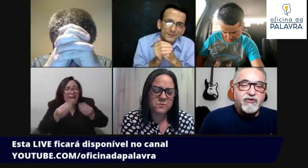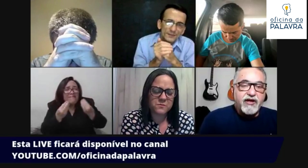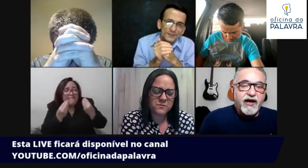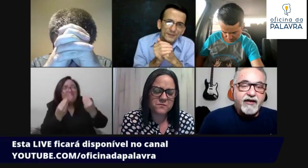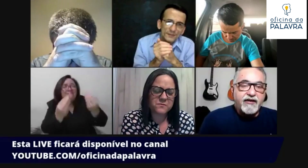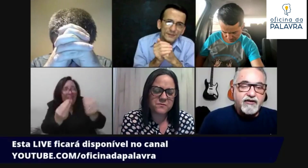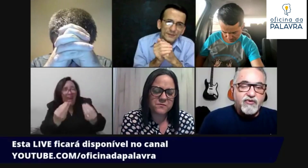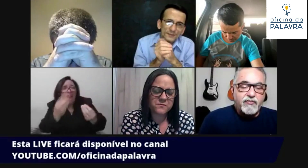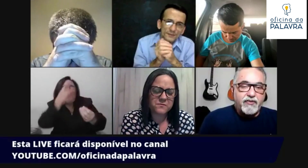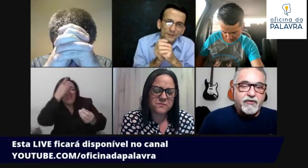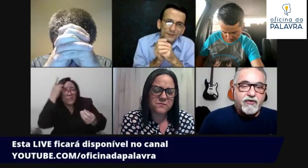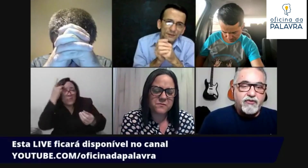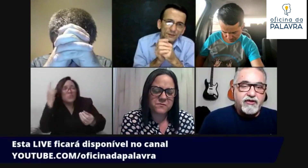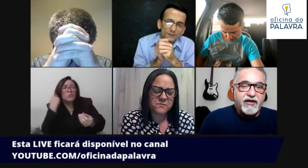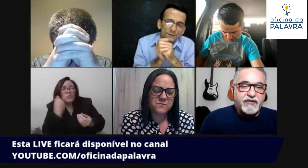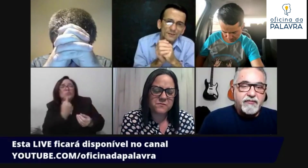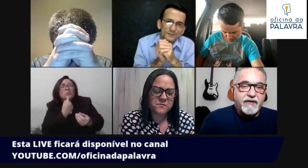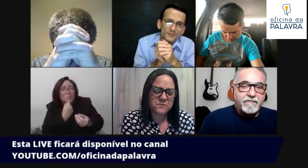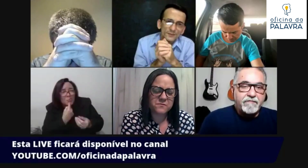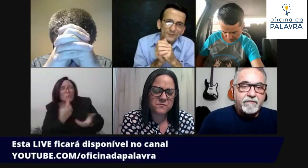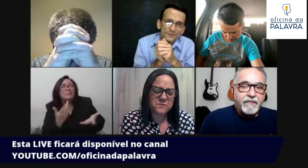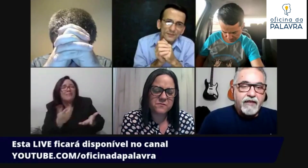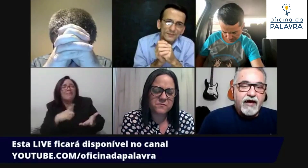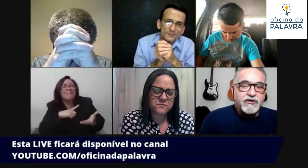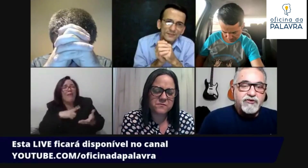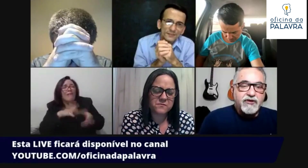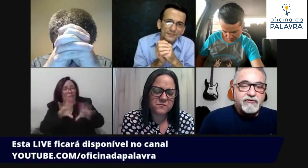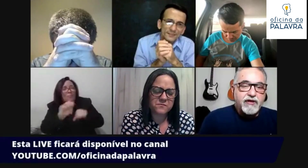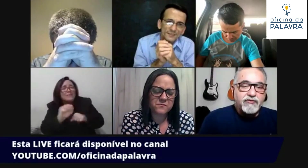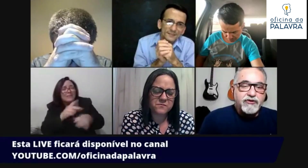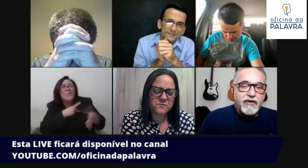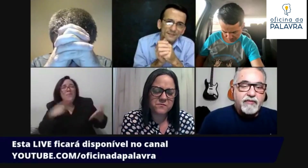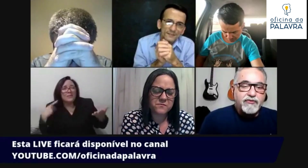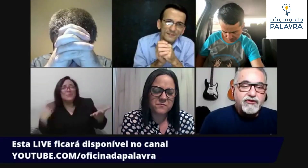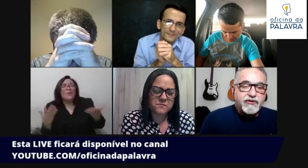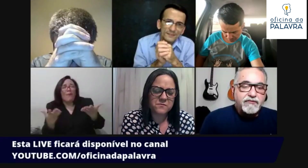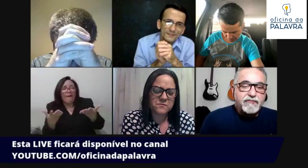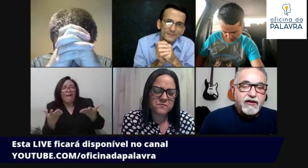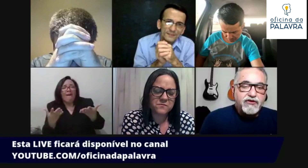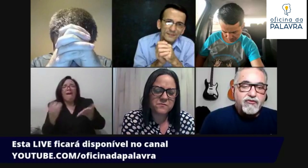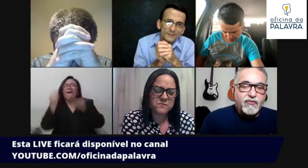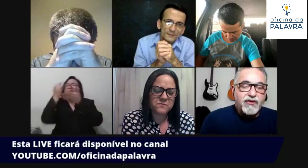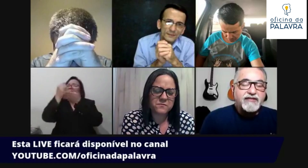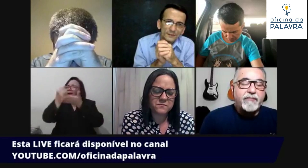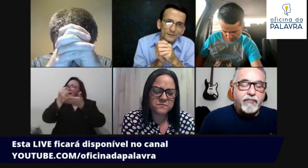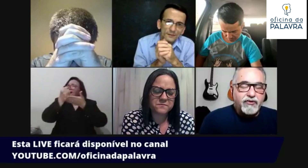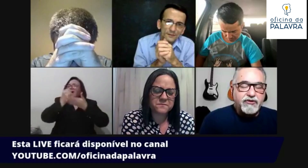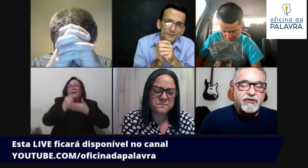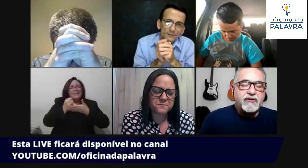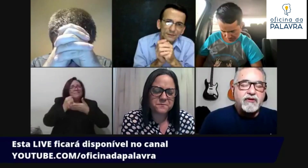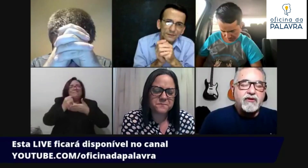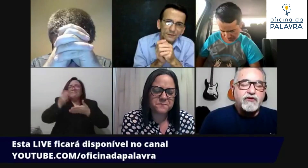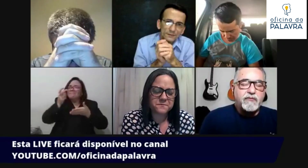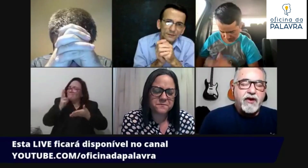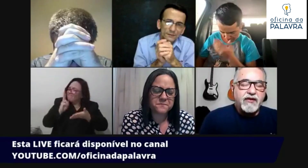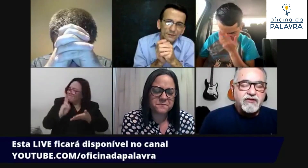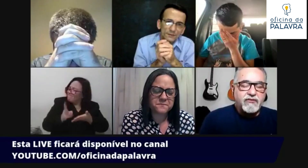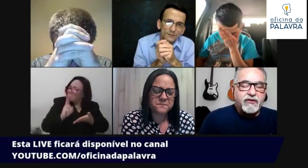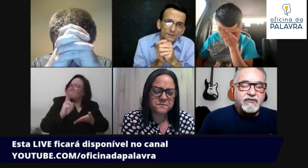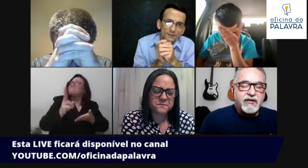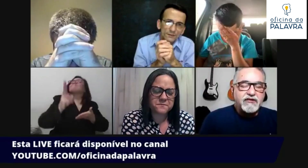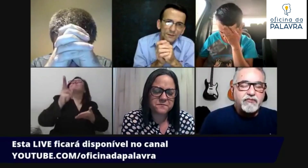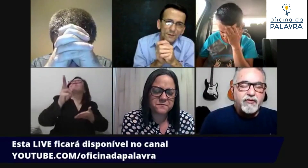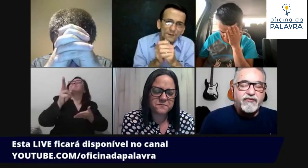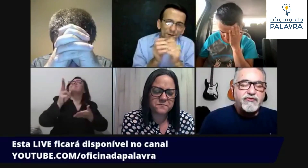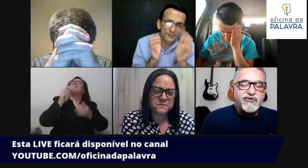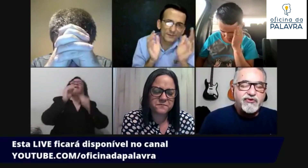para pastorearem a sua própria comunidade, Pai. Ajuda-nos a continuarmos simplesmente como essa ponte de bênção,